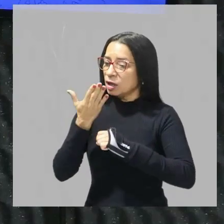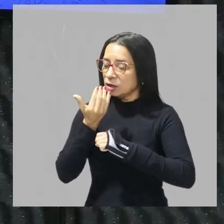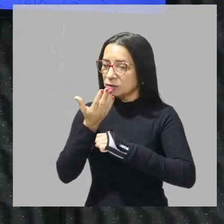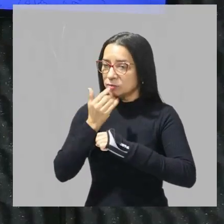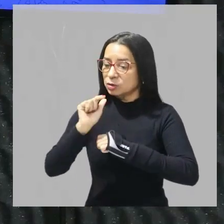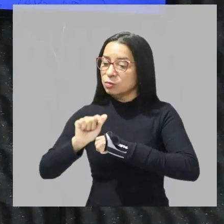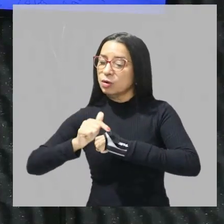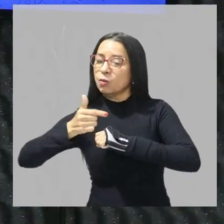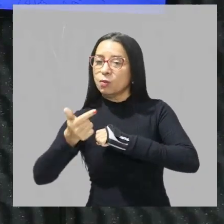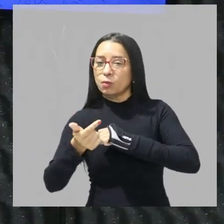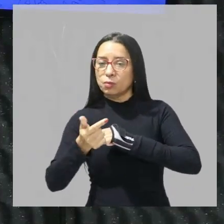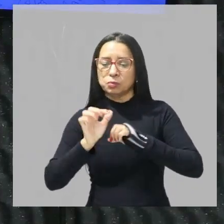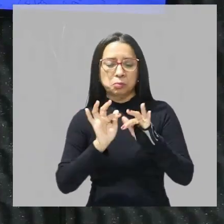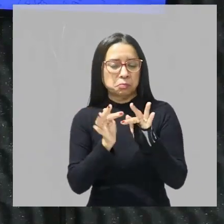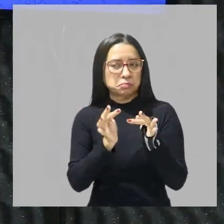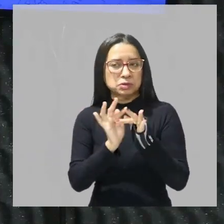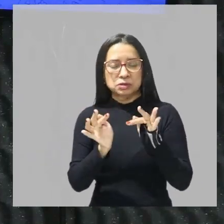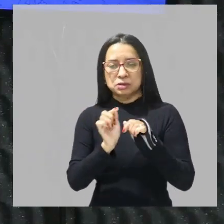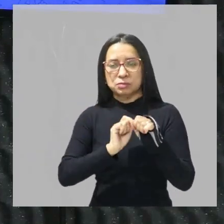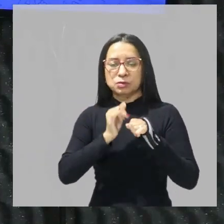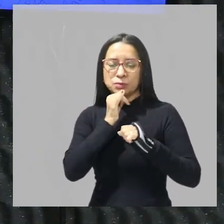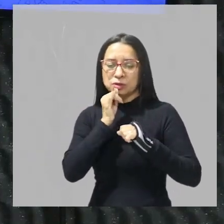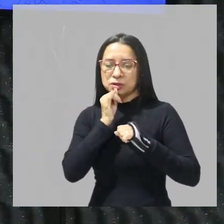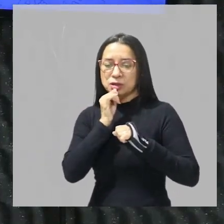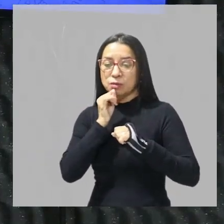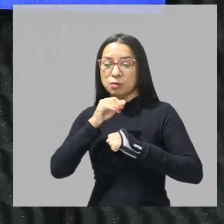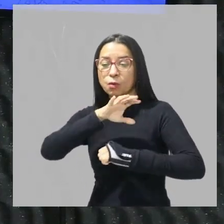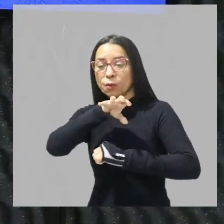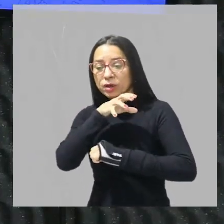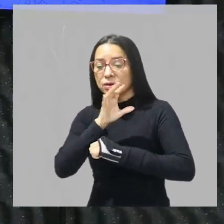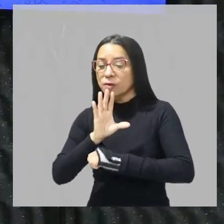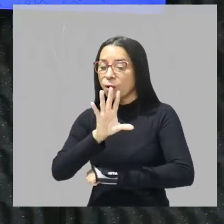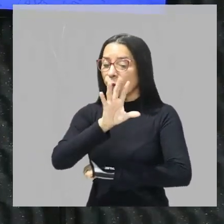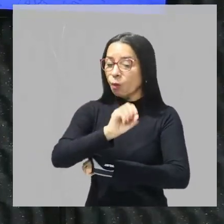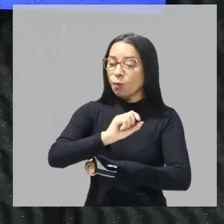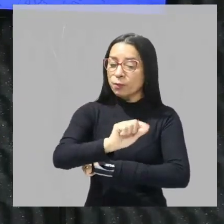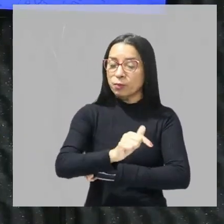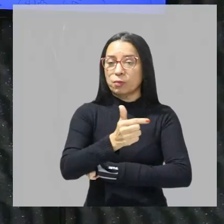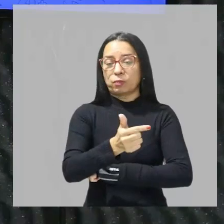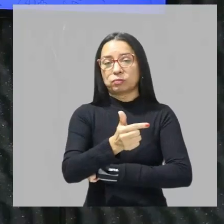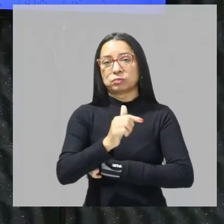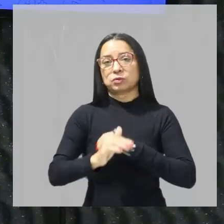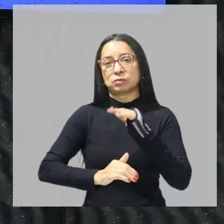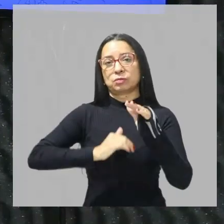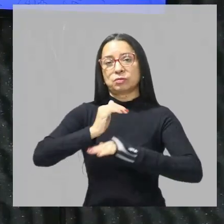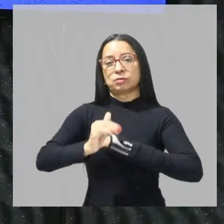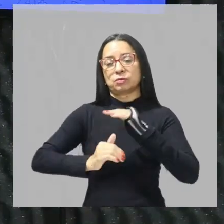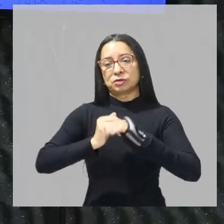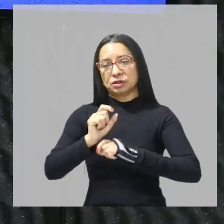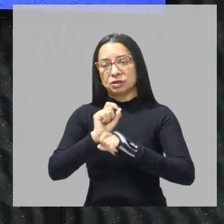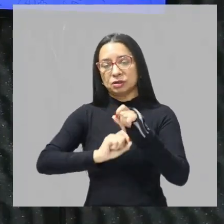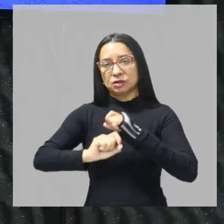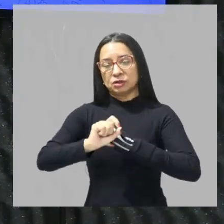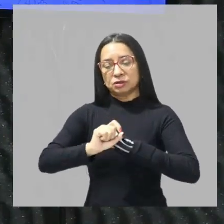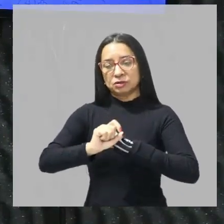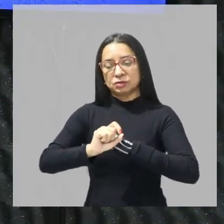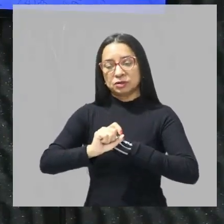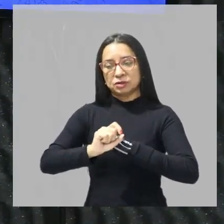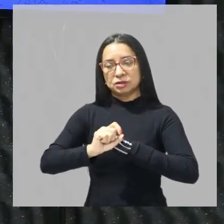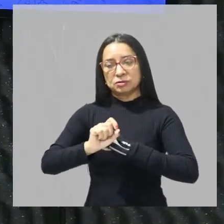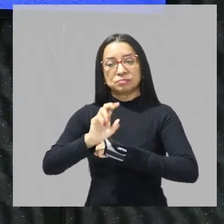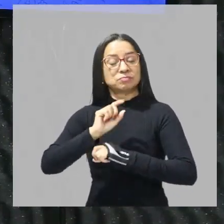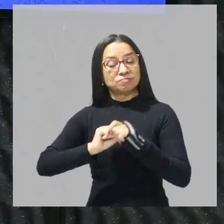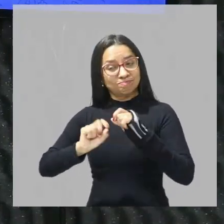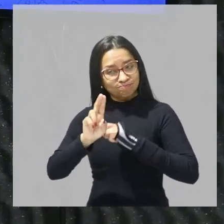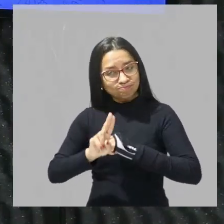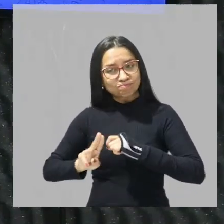assim, pessoal. O indivíduo está comendo o outro, certo? E nesse processo em que um indivíduo, ele serve de alimento para